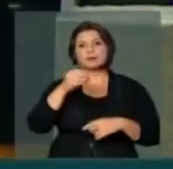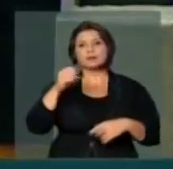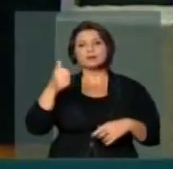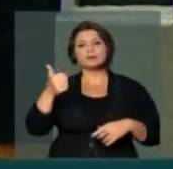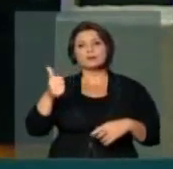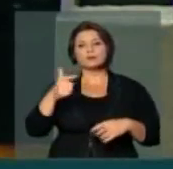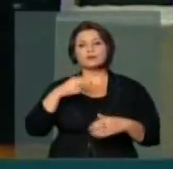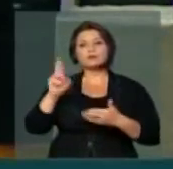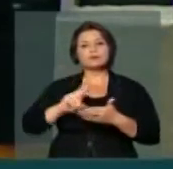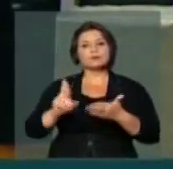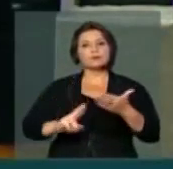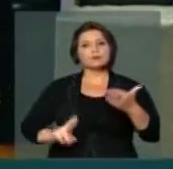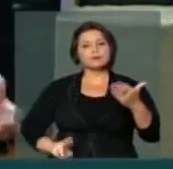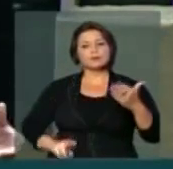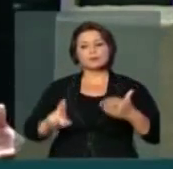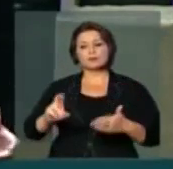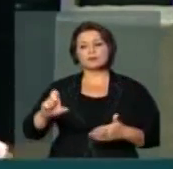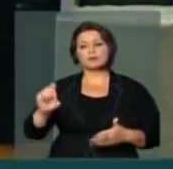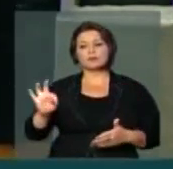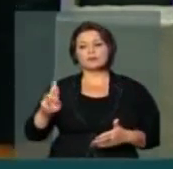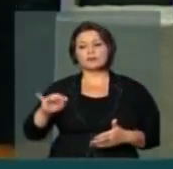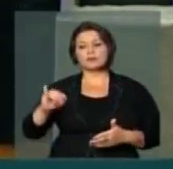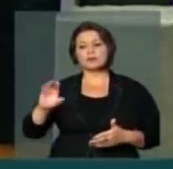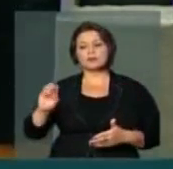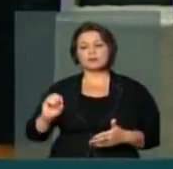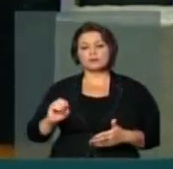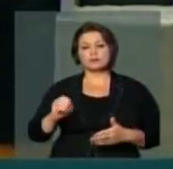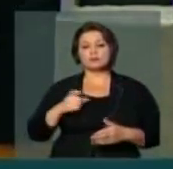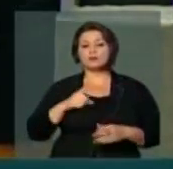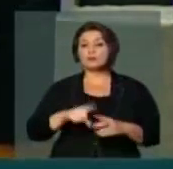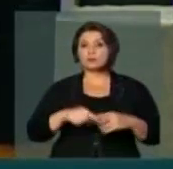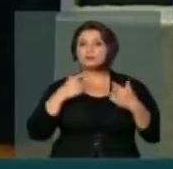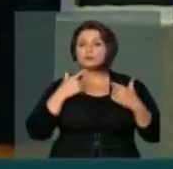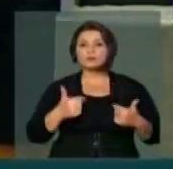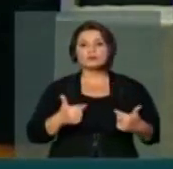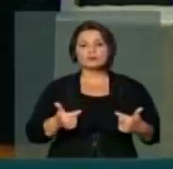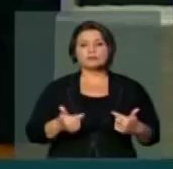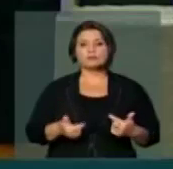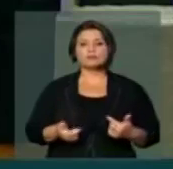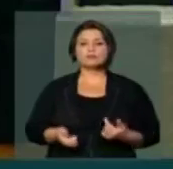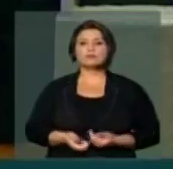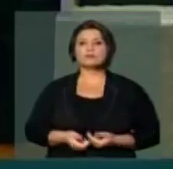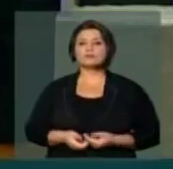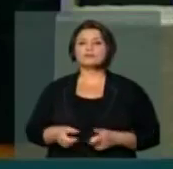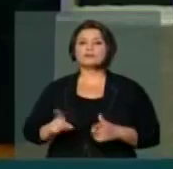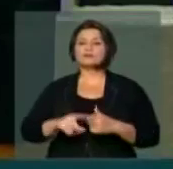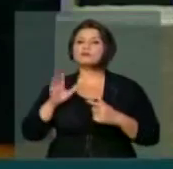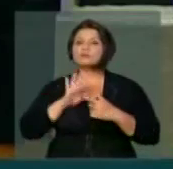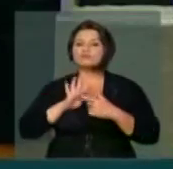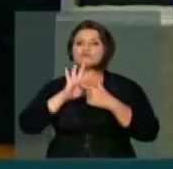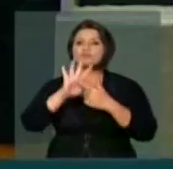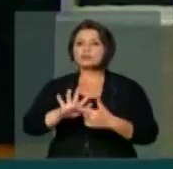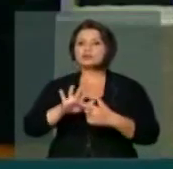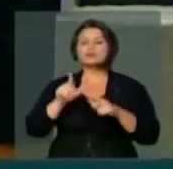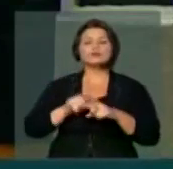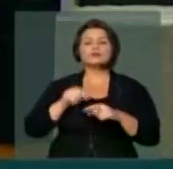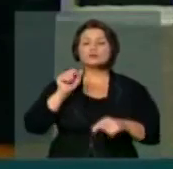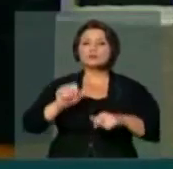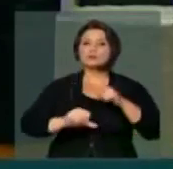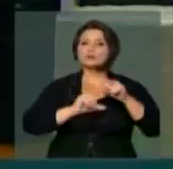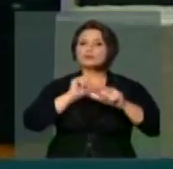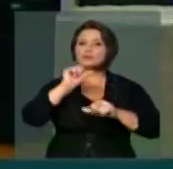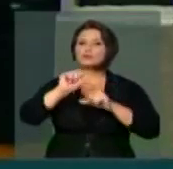relatório que, entre outras peças, teve a oportunidade de apresentar aquela que se